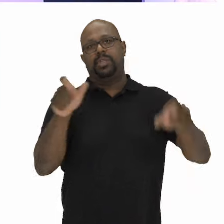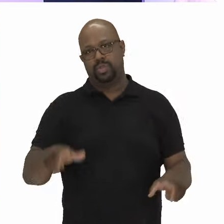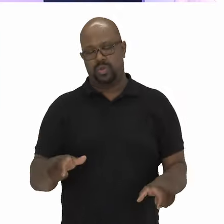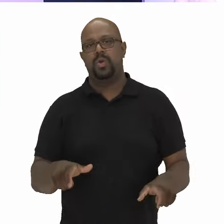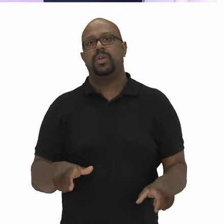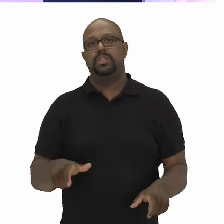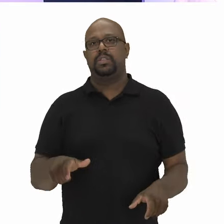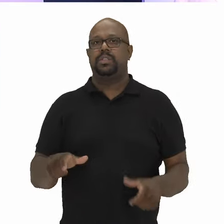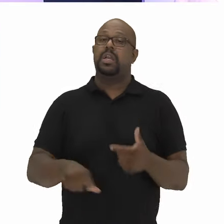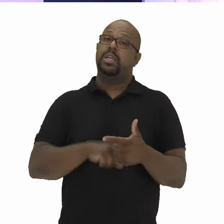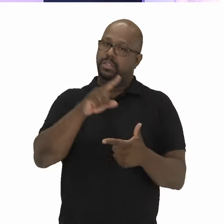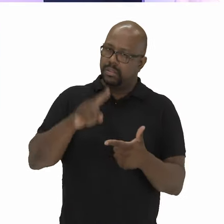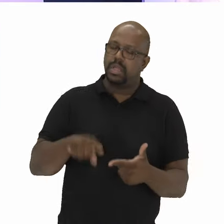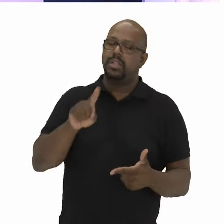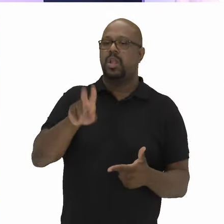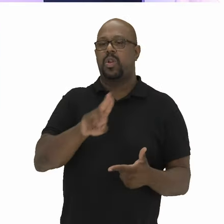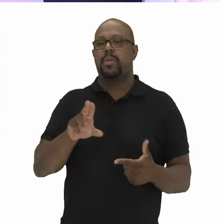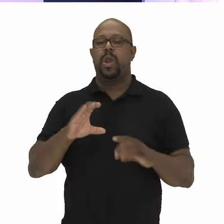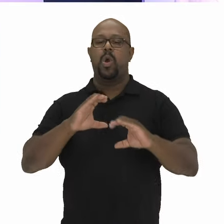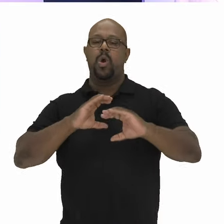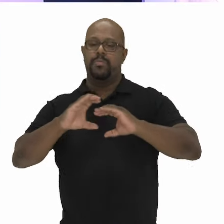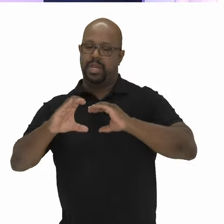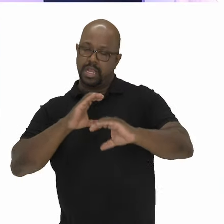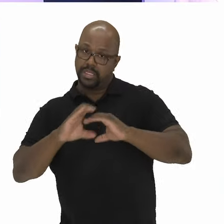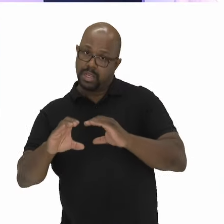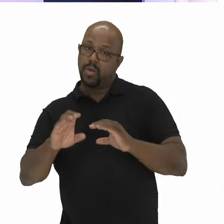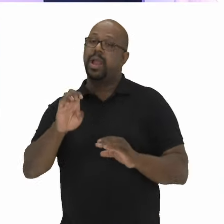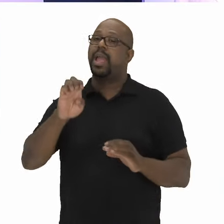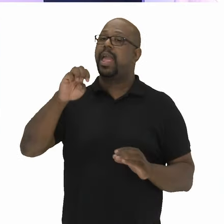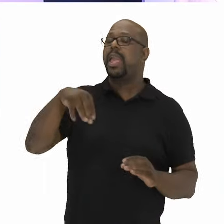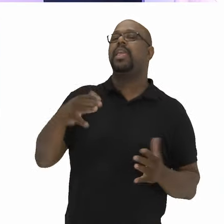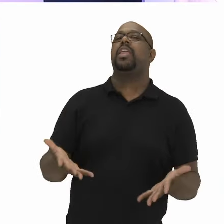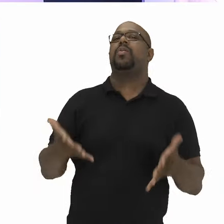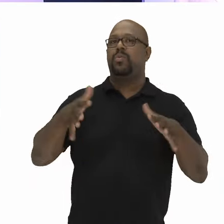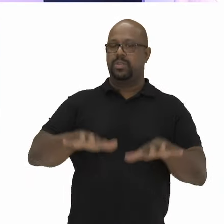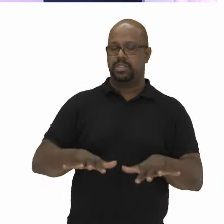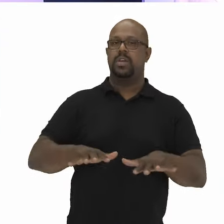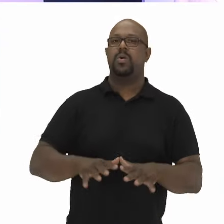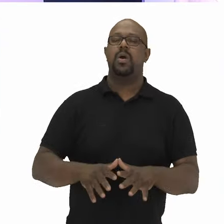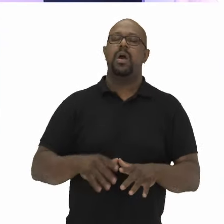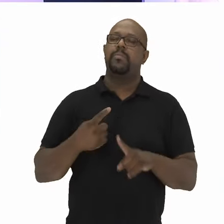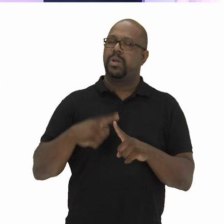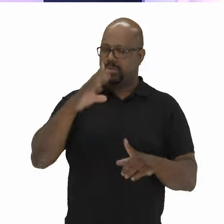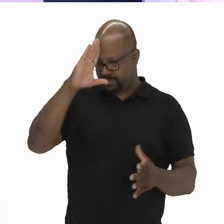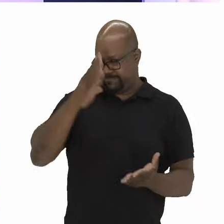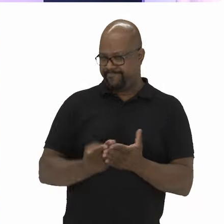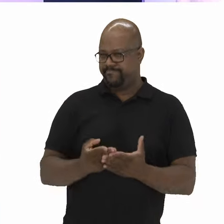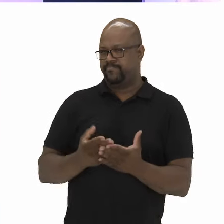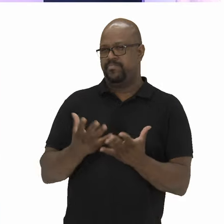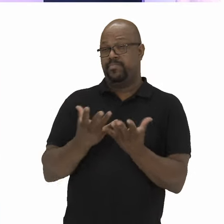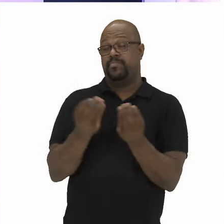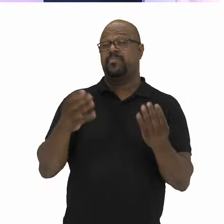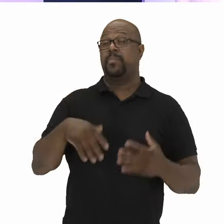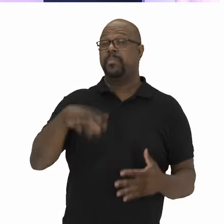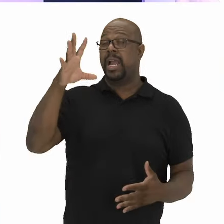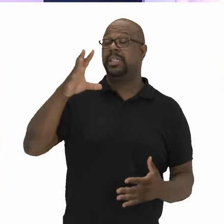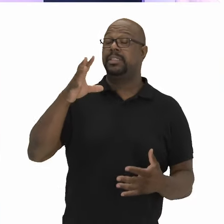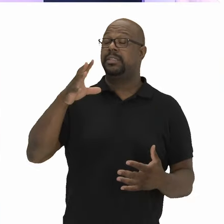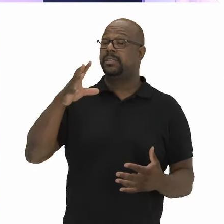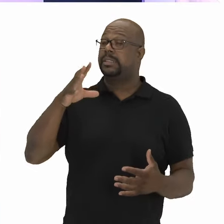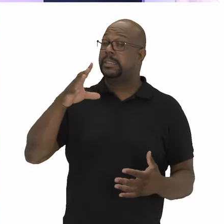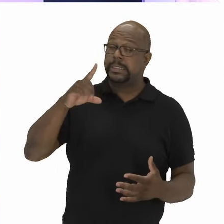pessoas e a a segunda parte do nosso nome é comunicação e inclusão Nós acreditamos que grande parte os